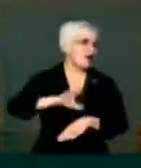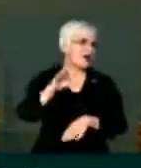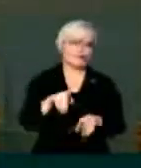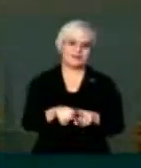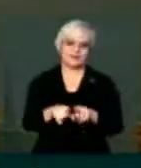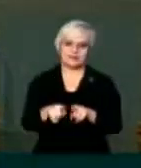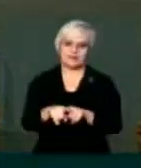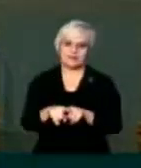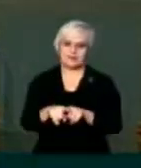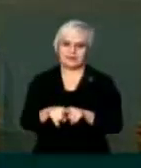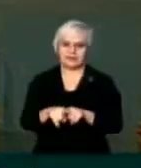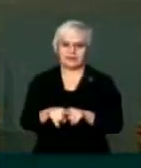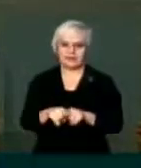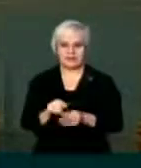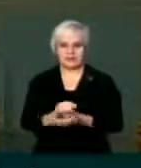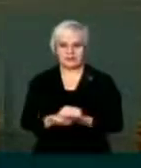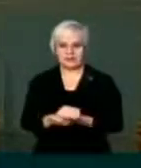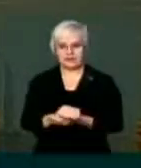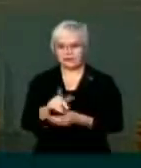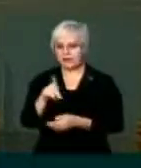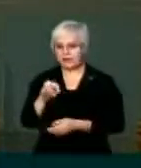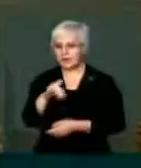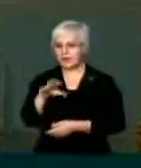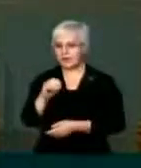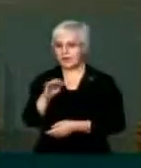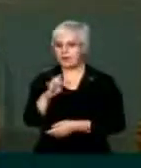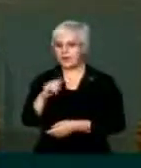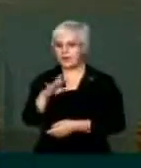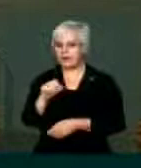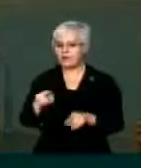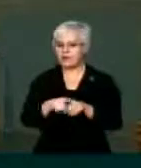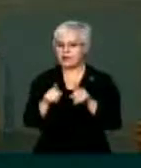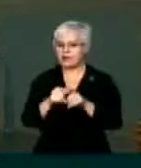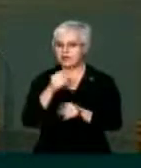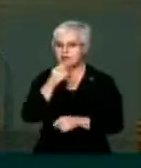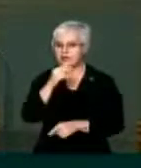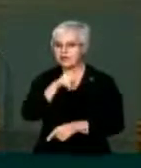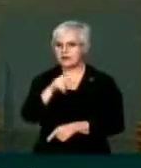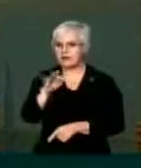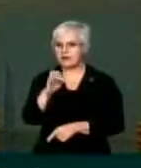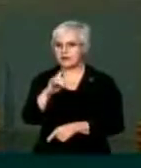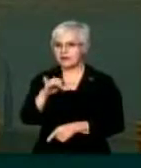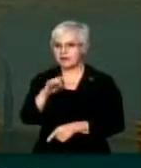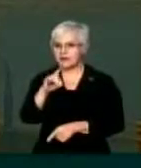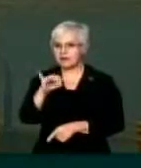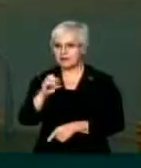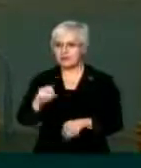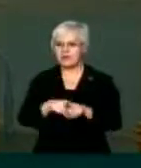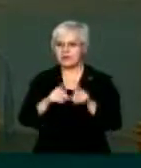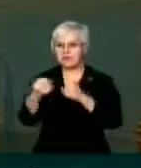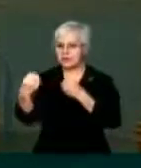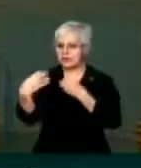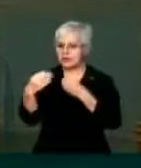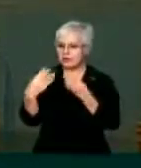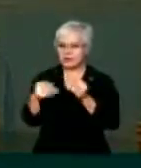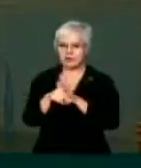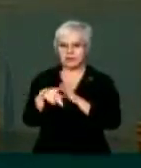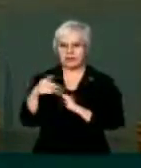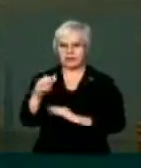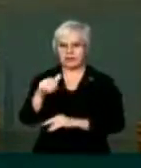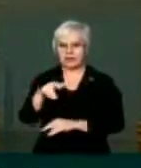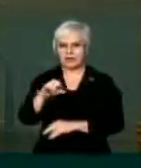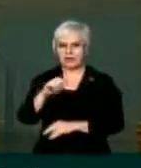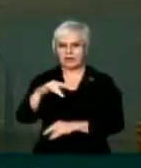dúvida alguma, Florestan Fernandes, Paulo Freire, nos ensinaram muito sobre educação. Antes deles, Anísio